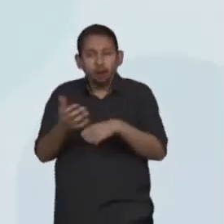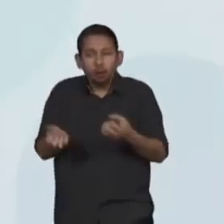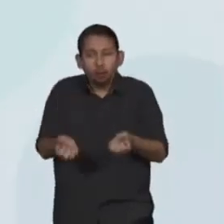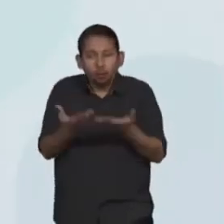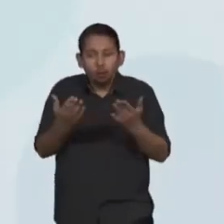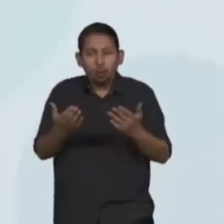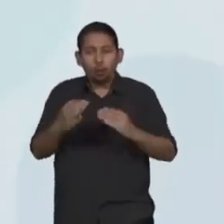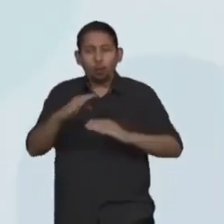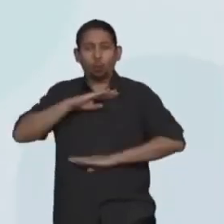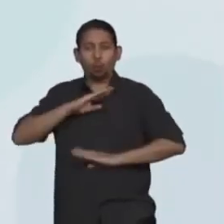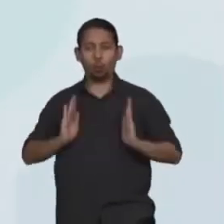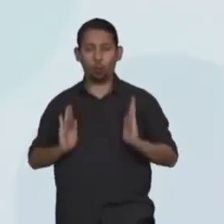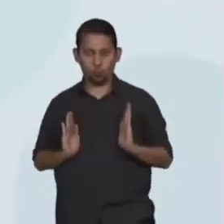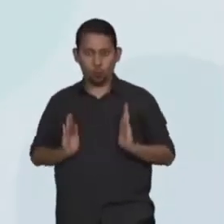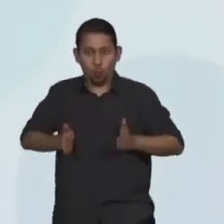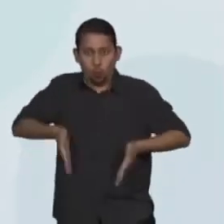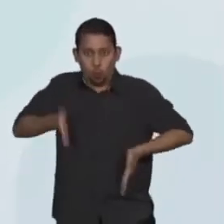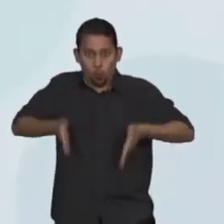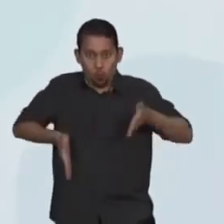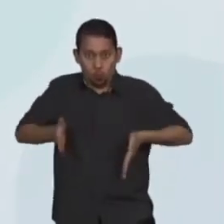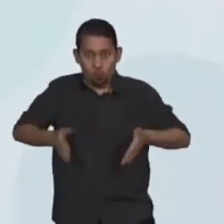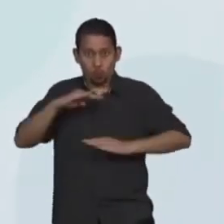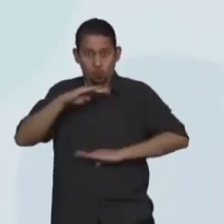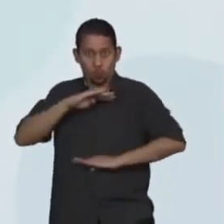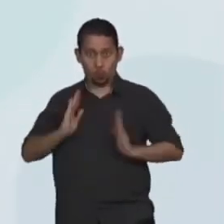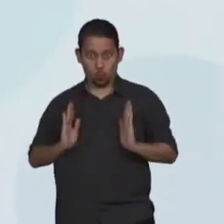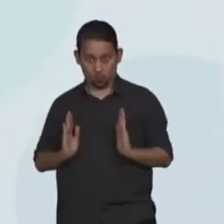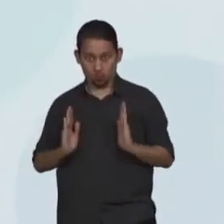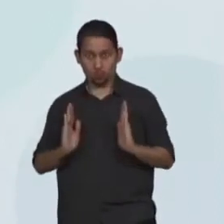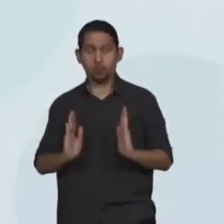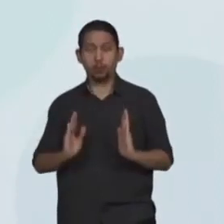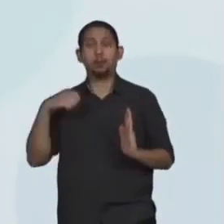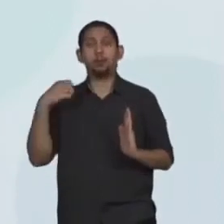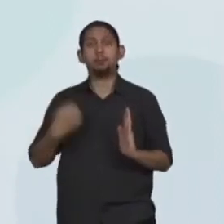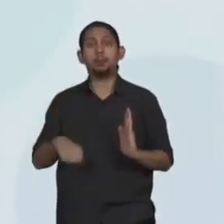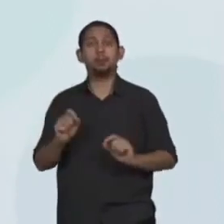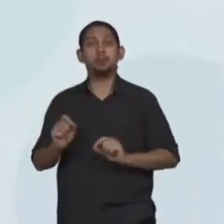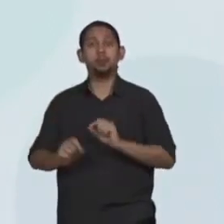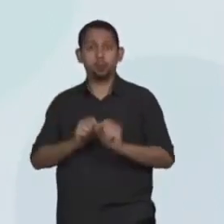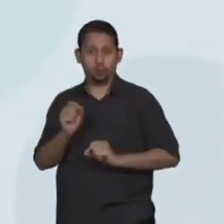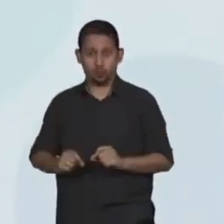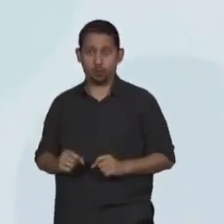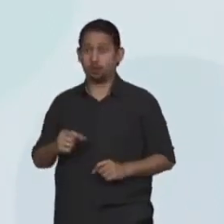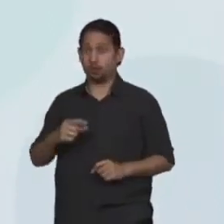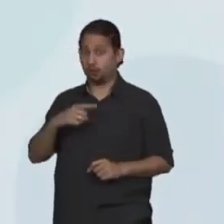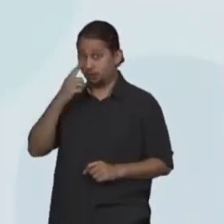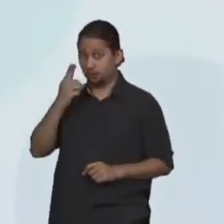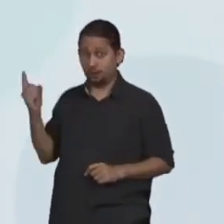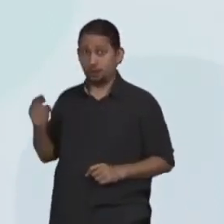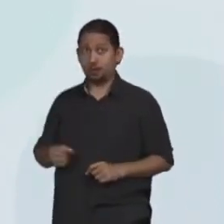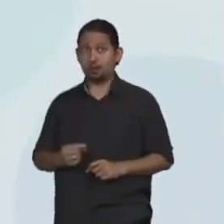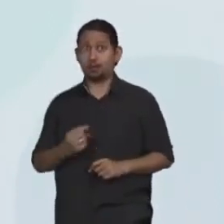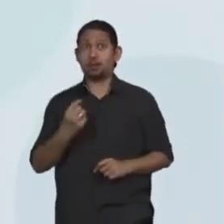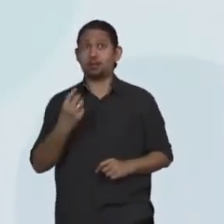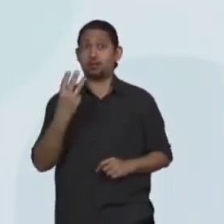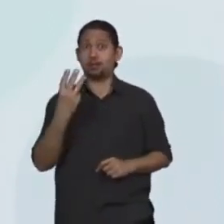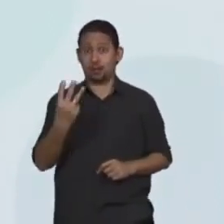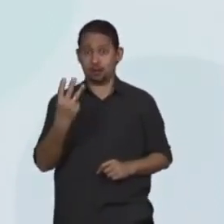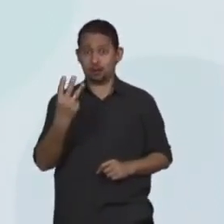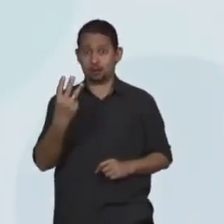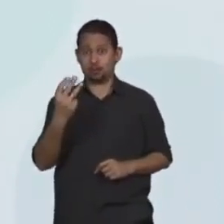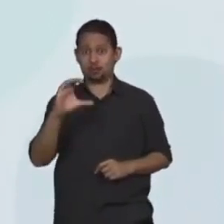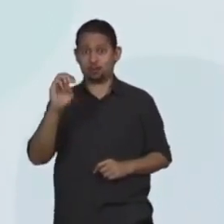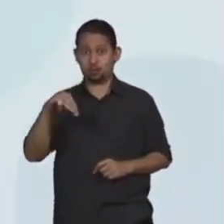corpo de papelão, nós vamos ter que cortar ali 2 retângulos de 3 centímetros por 18, que são esses daqui,